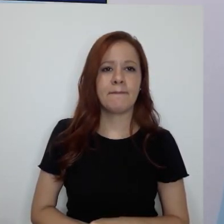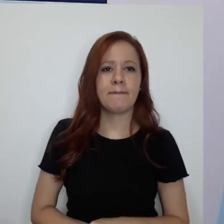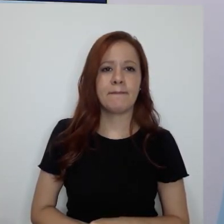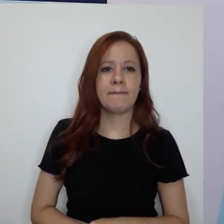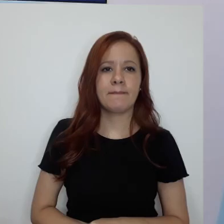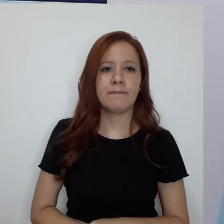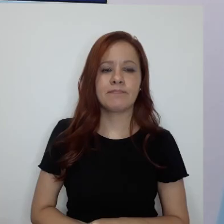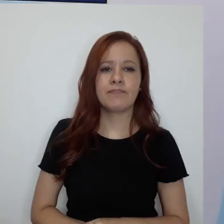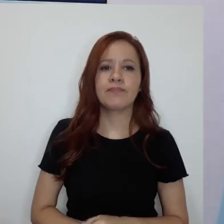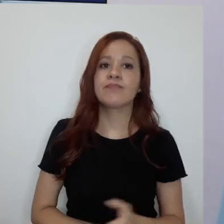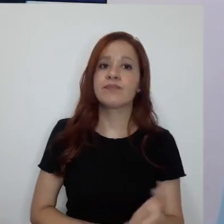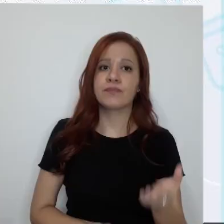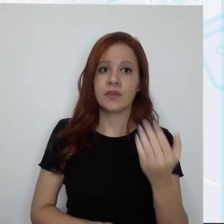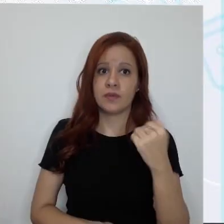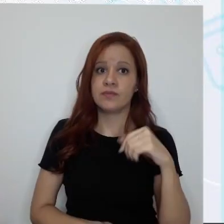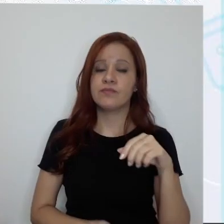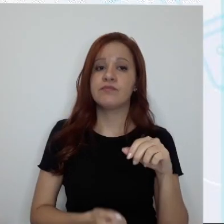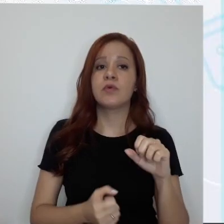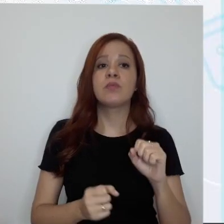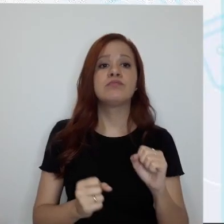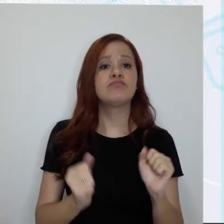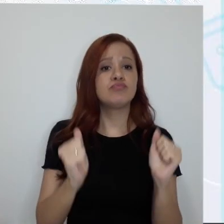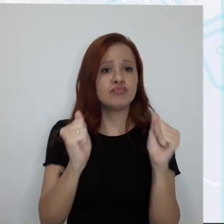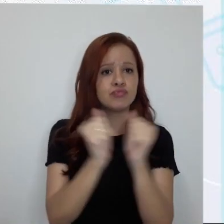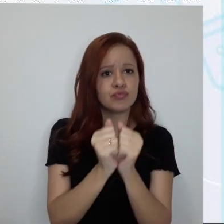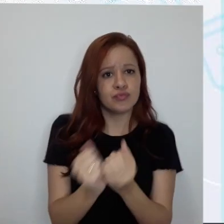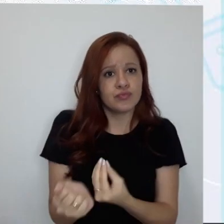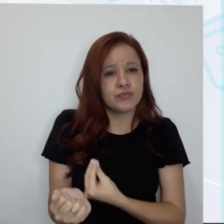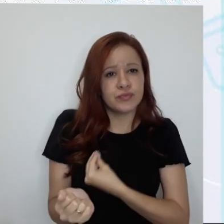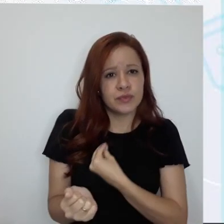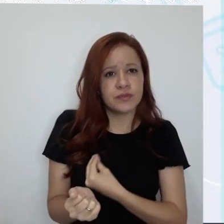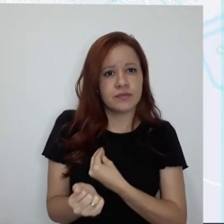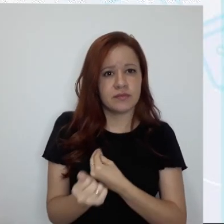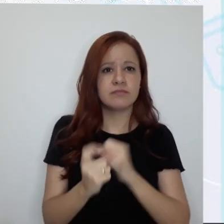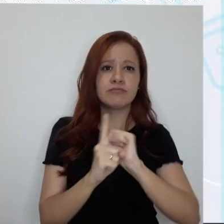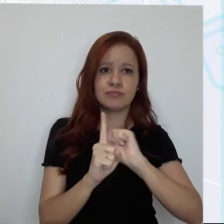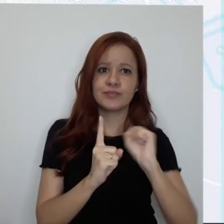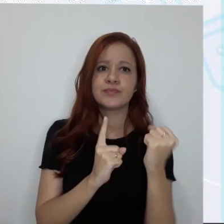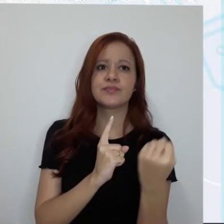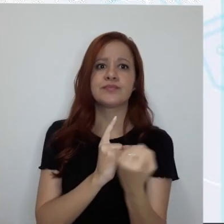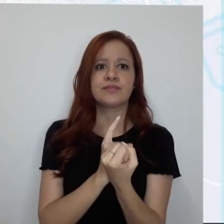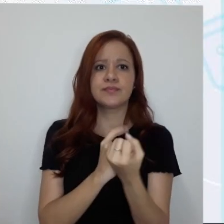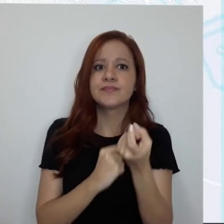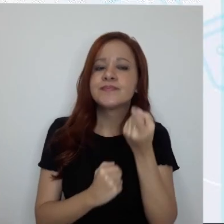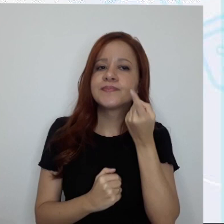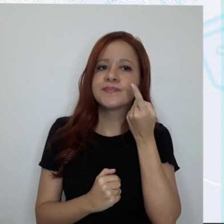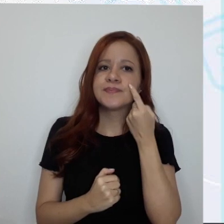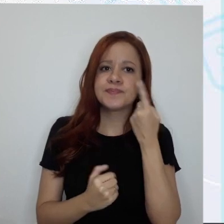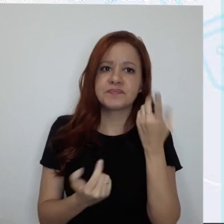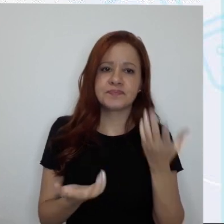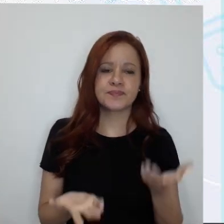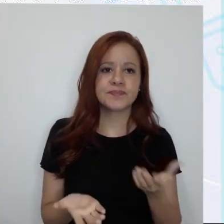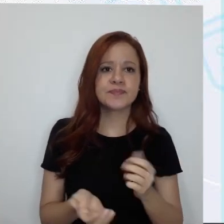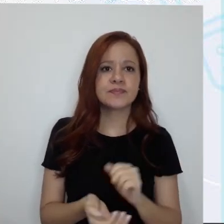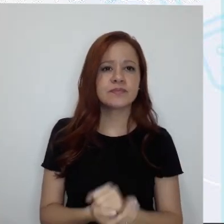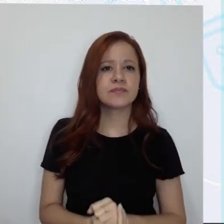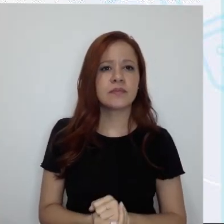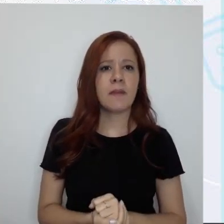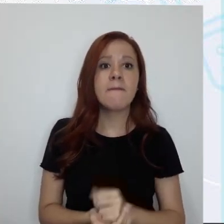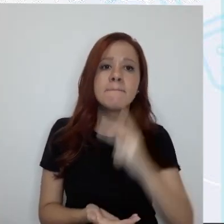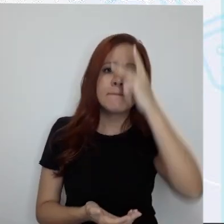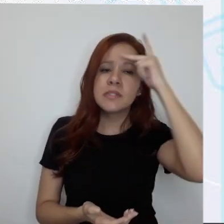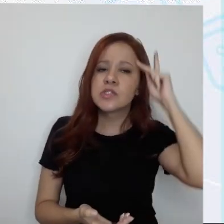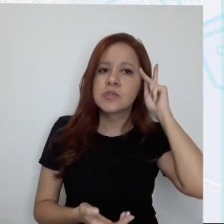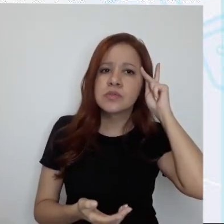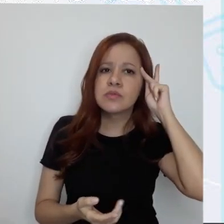Nós vamos falar sobre o convívio social e a relação com o outro. O conjunto de pessoas com um objetivo